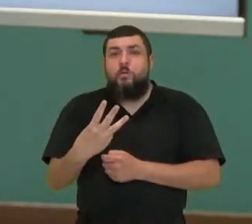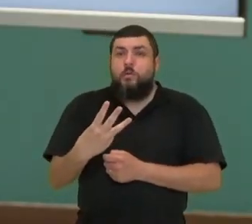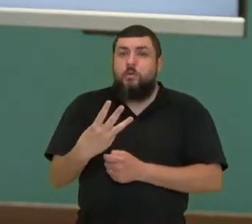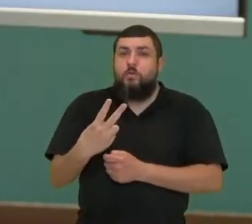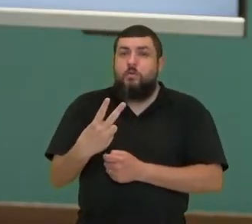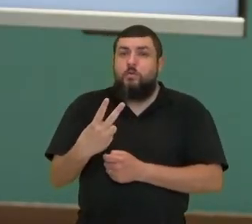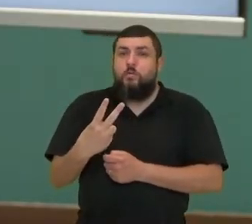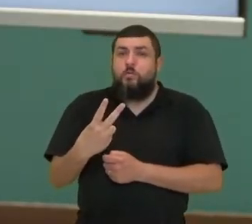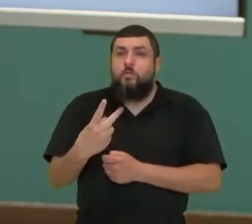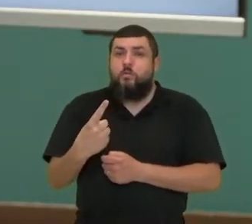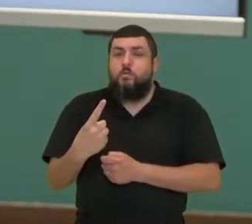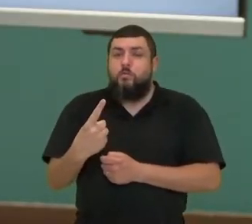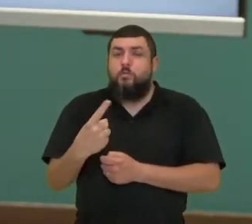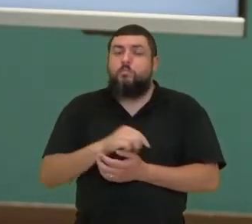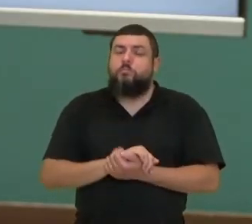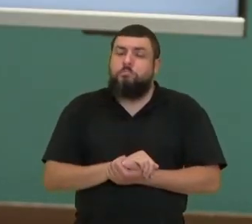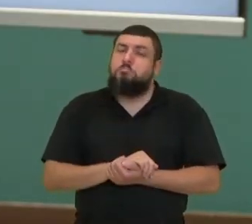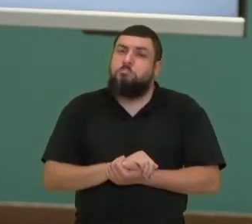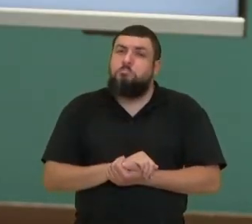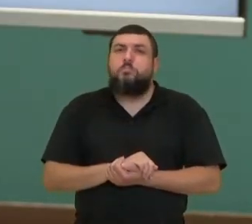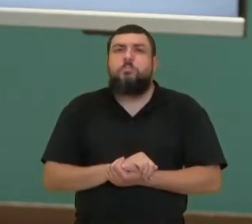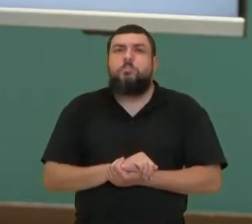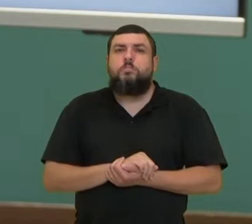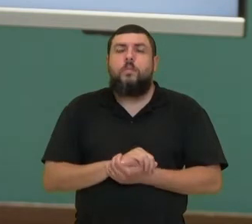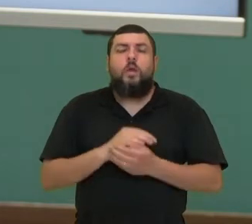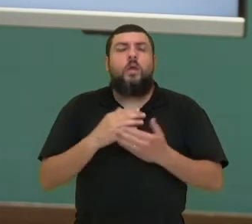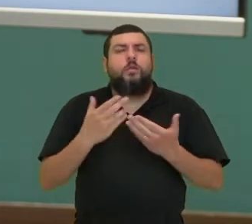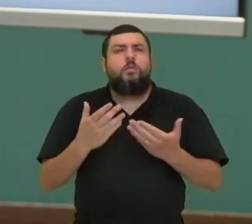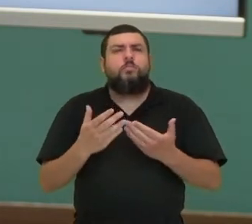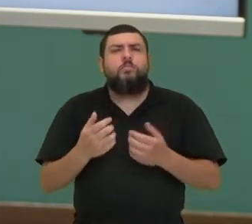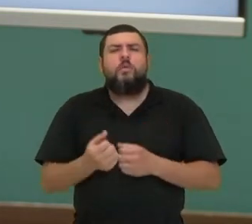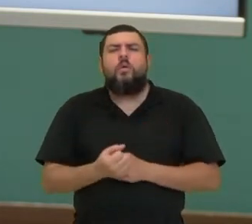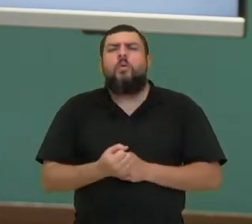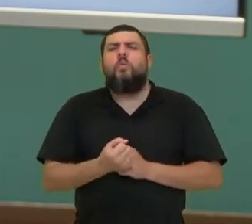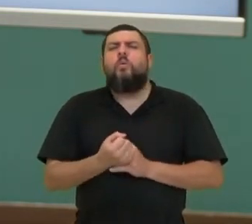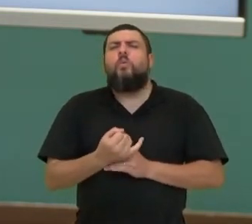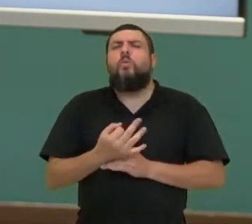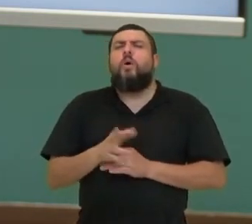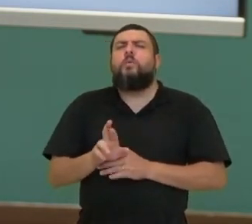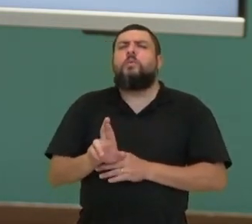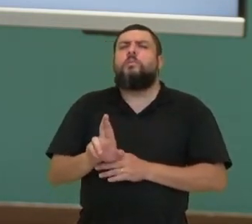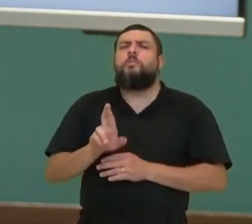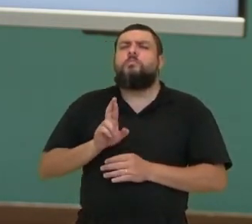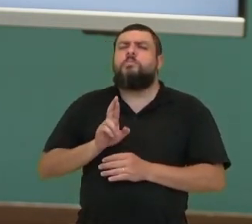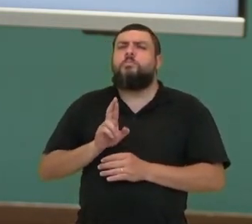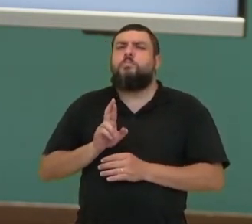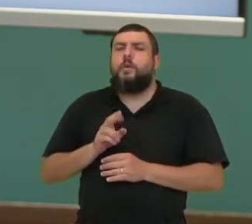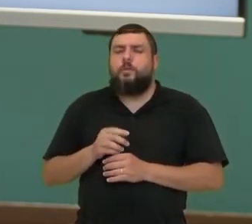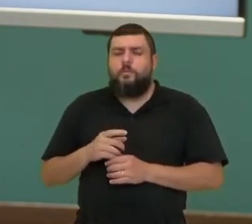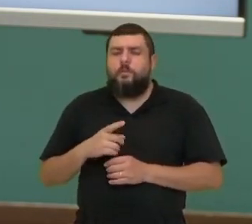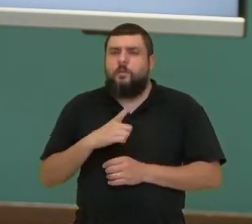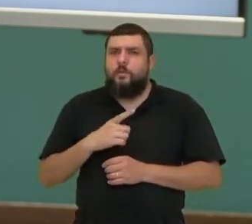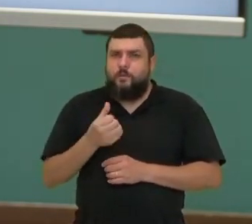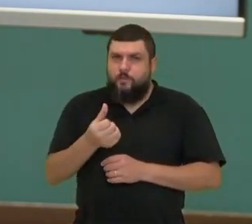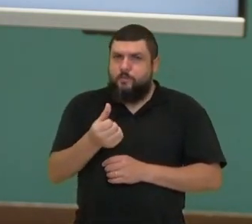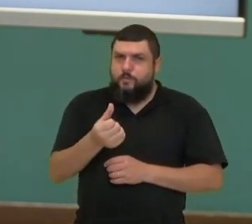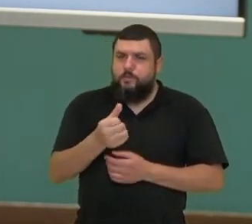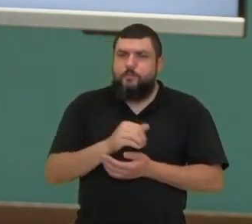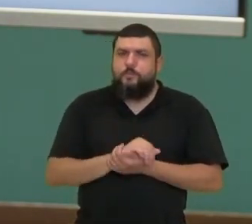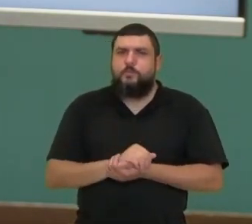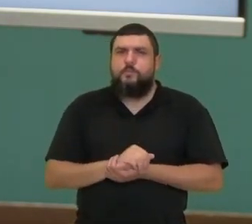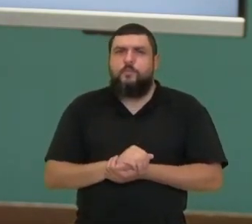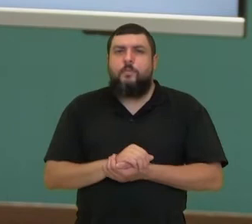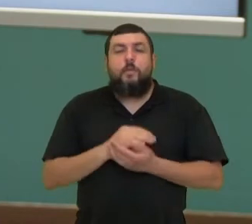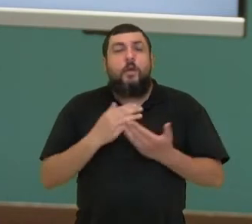1. Então, quantos resultados nós temos aqui no total? Nós temos 6 resultados no total. Então, eu